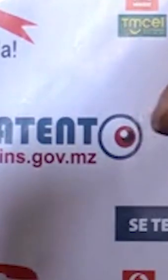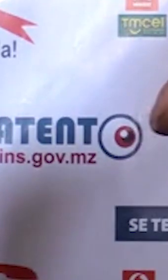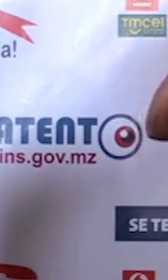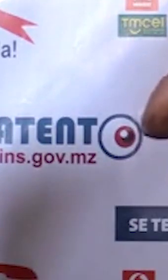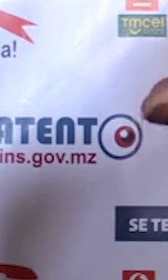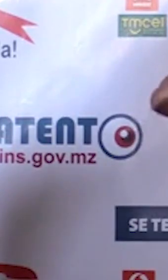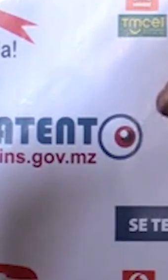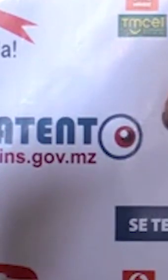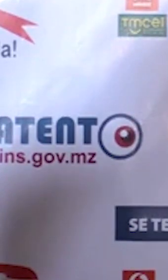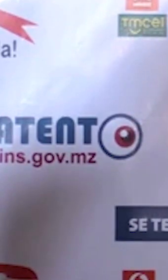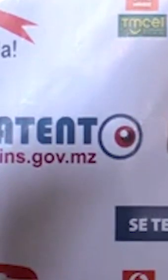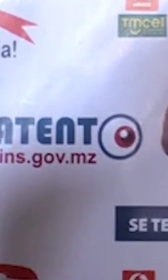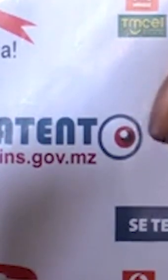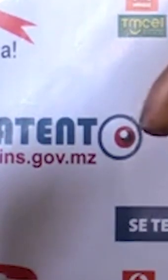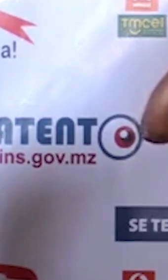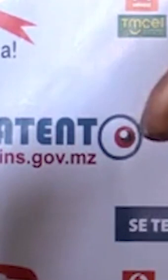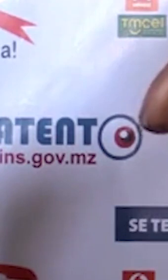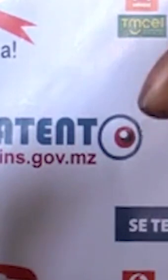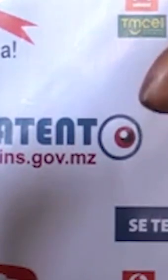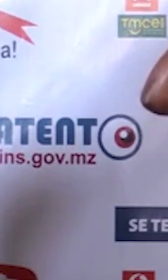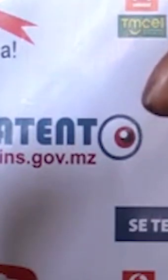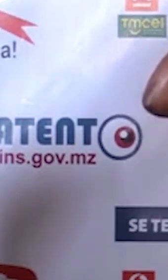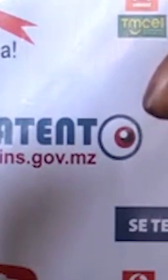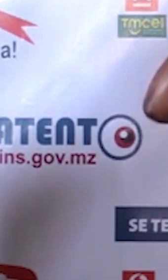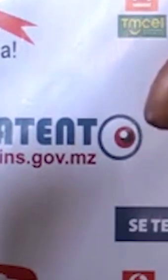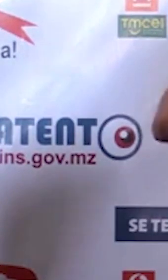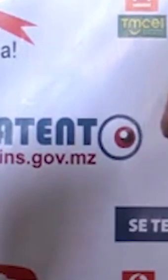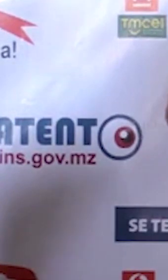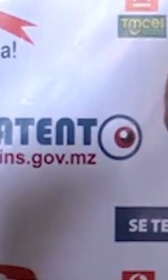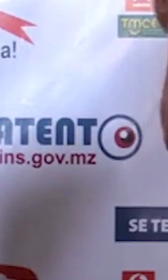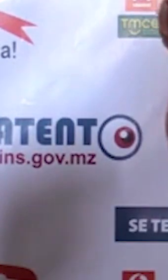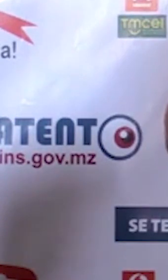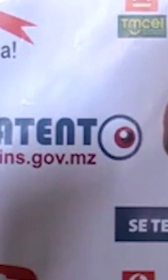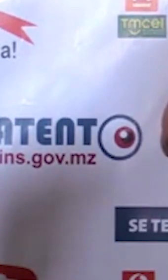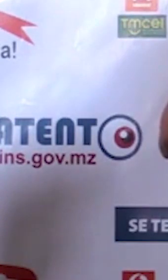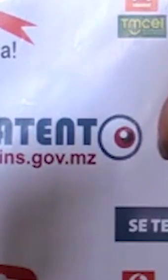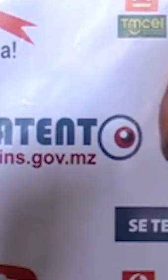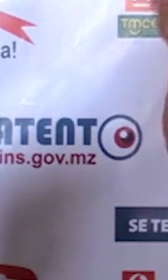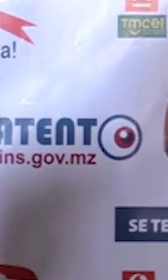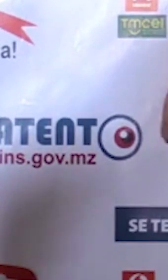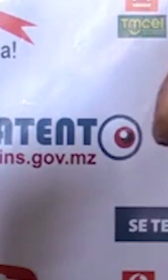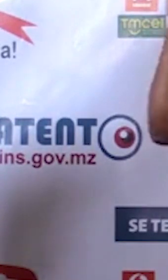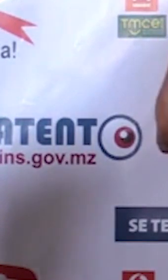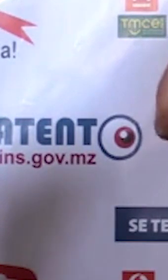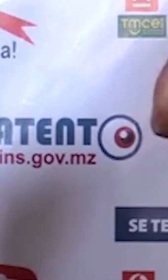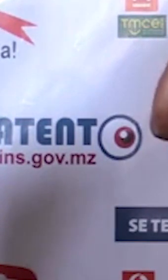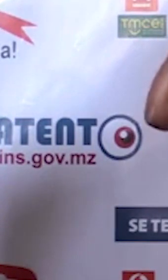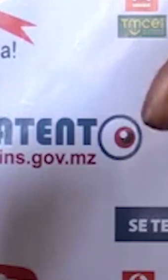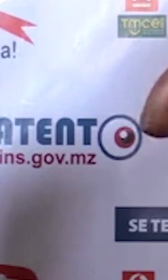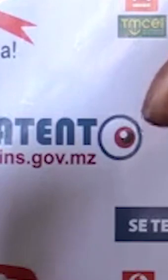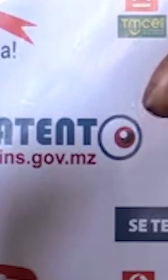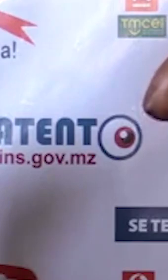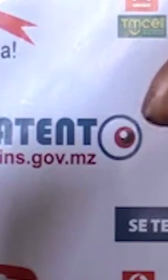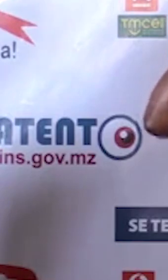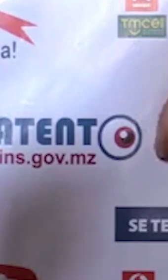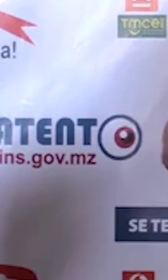a religião muçulmana, por ocasião da celebração do Eid. Que esta celebração